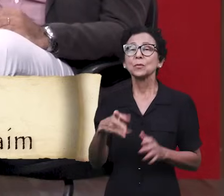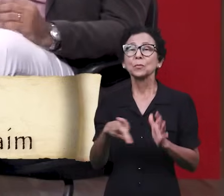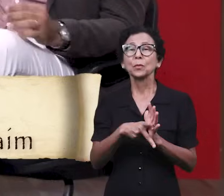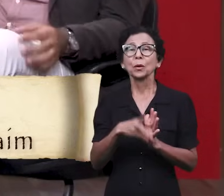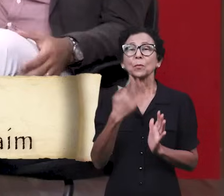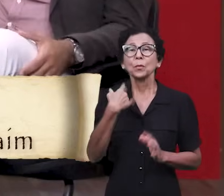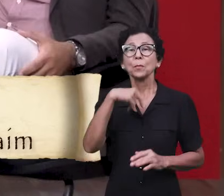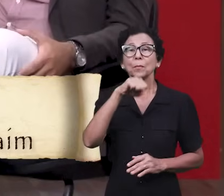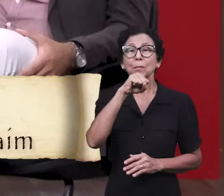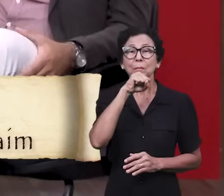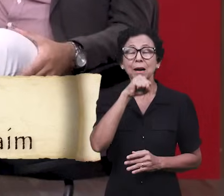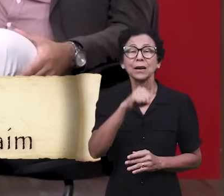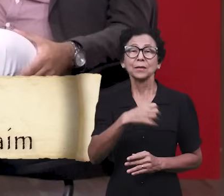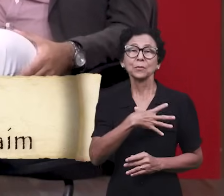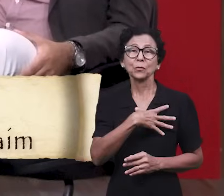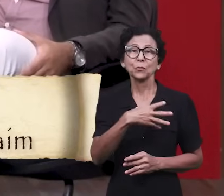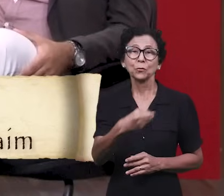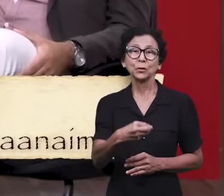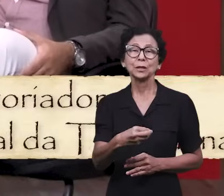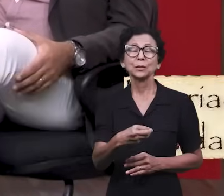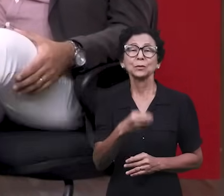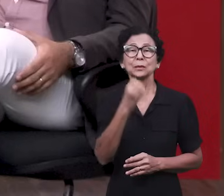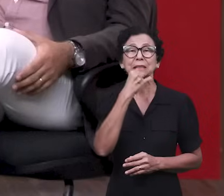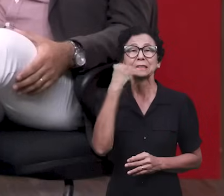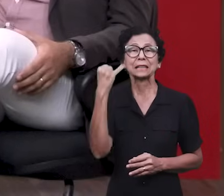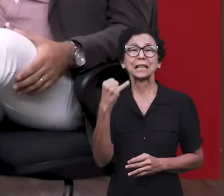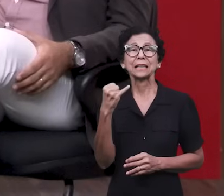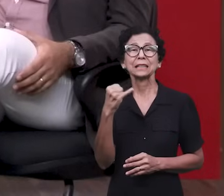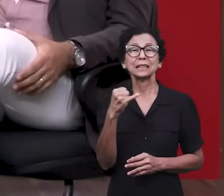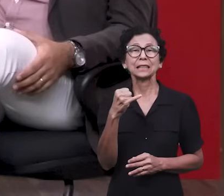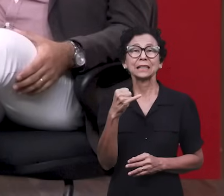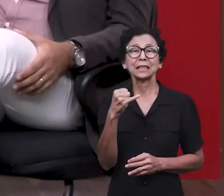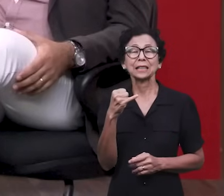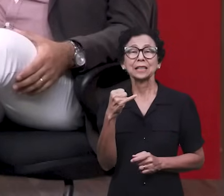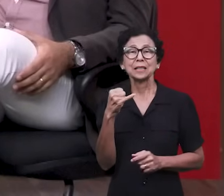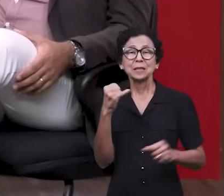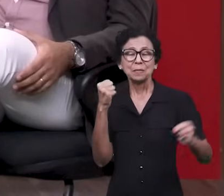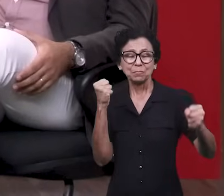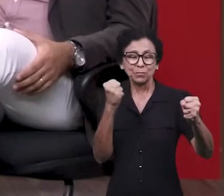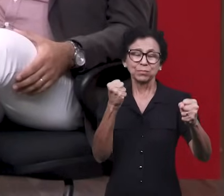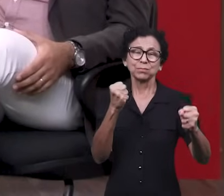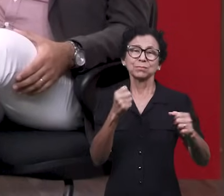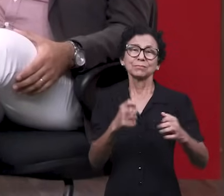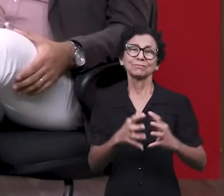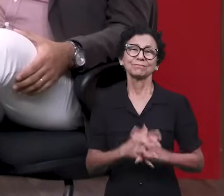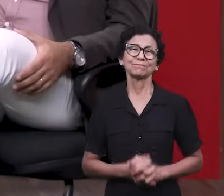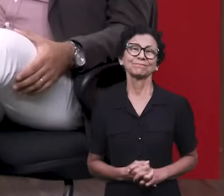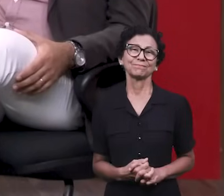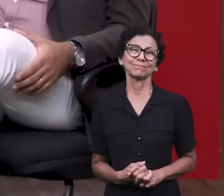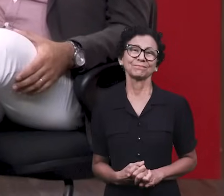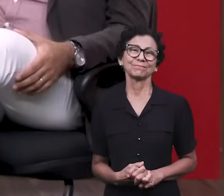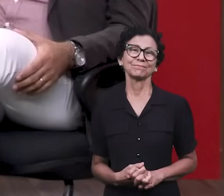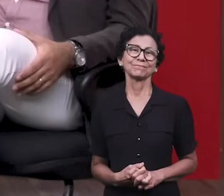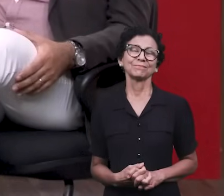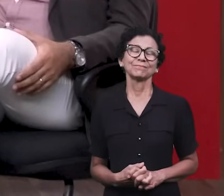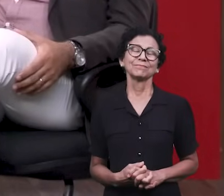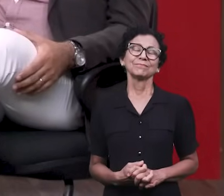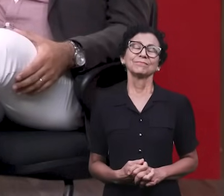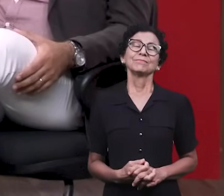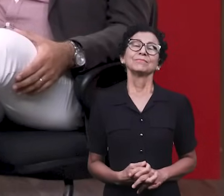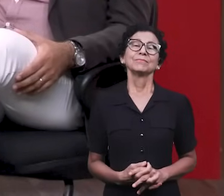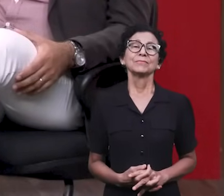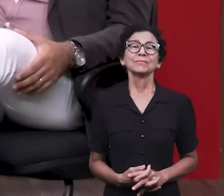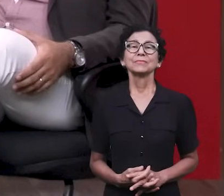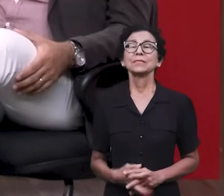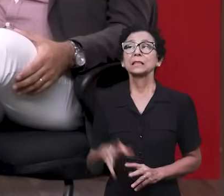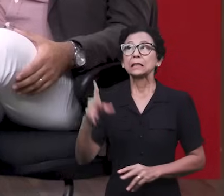estava mostrando que ele, né, não poupou seu próprio filho para nos dar o perdão,